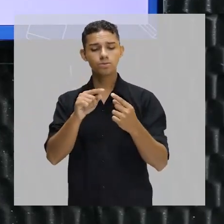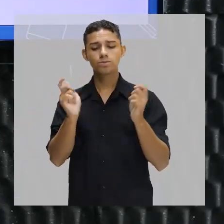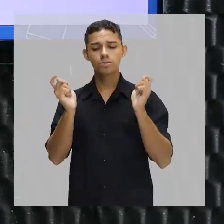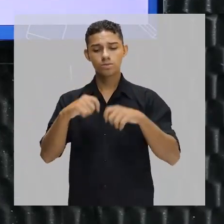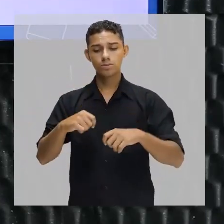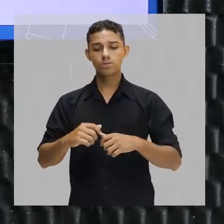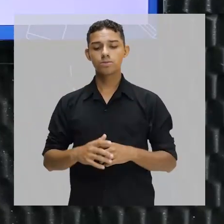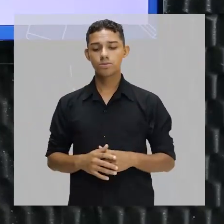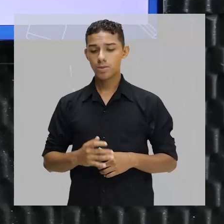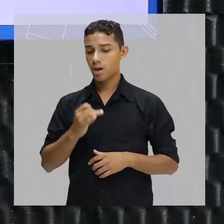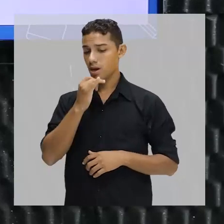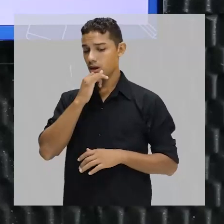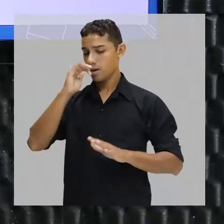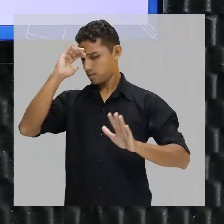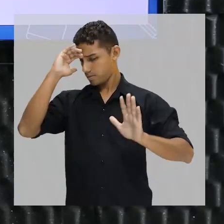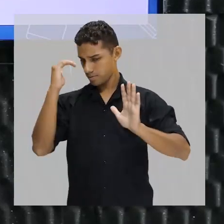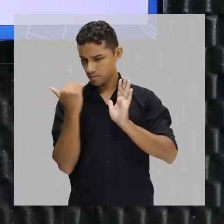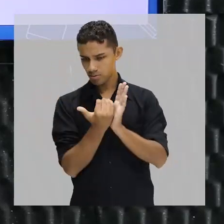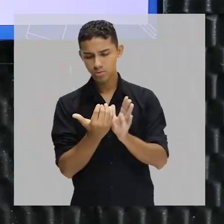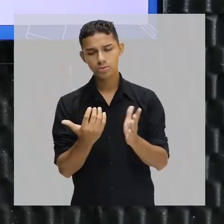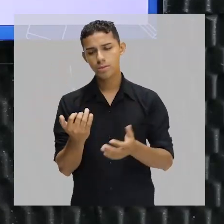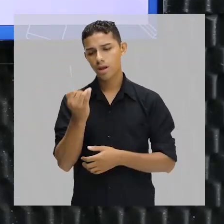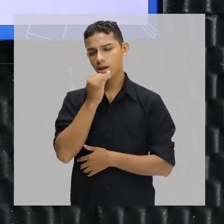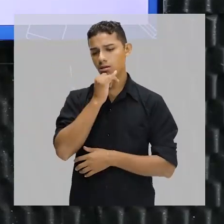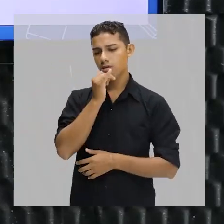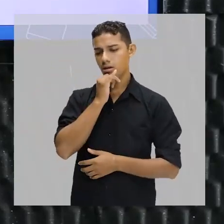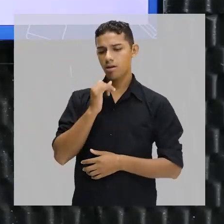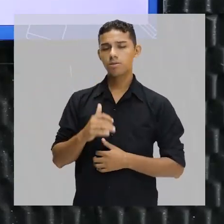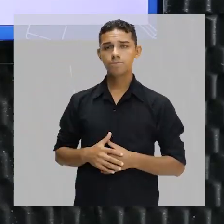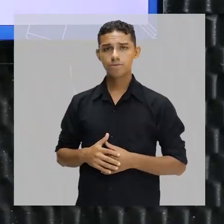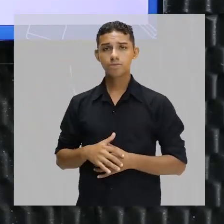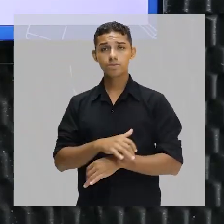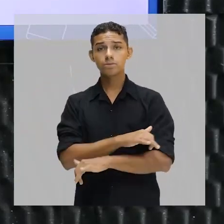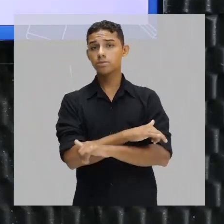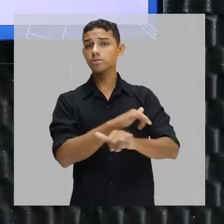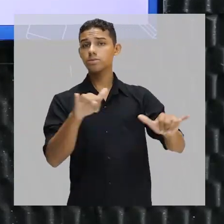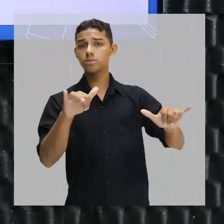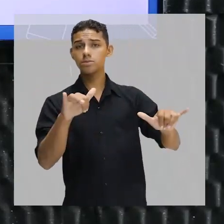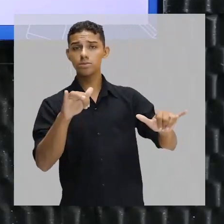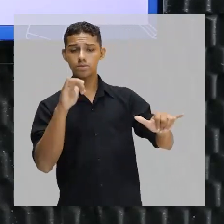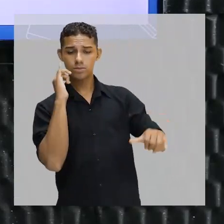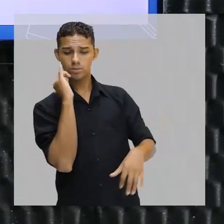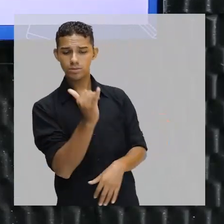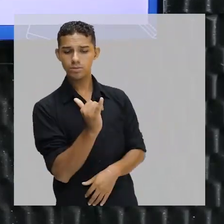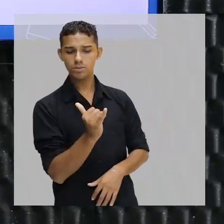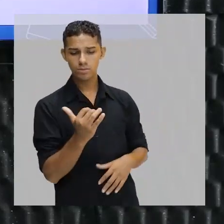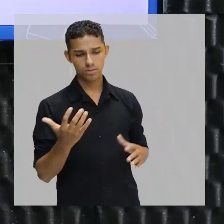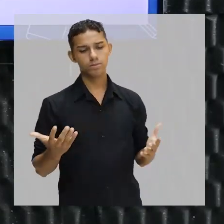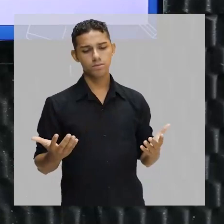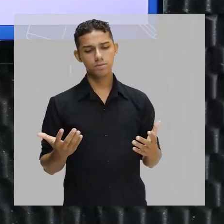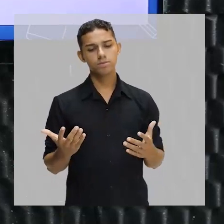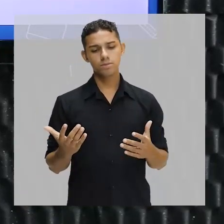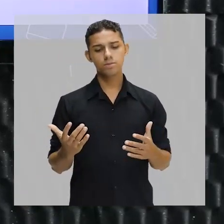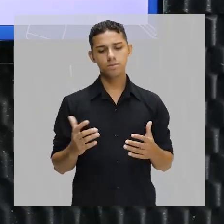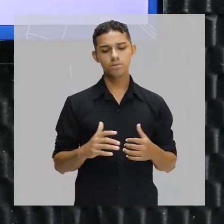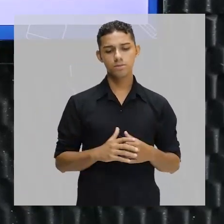deverá cumprir. Qual é o objetivo do gênero? Por exemplo, a notícia, qual é o objetivo do gênero? É informar,